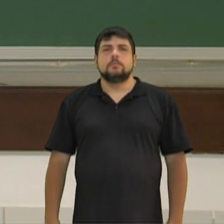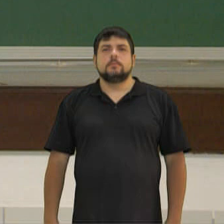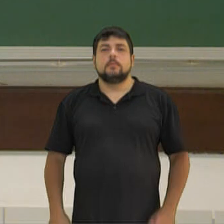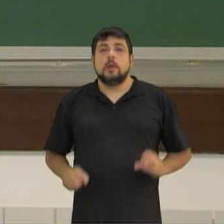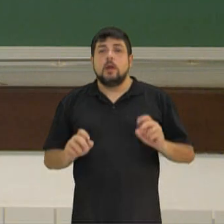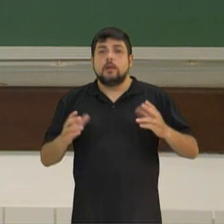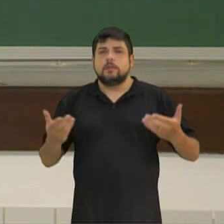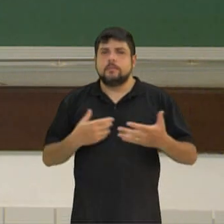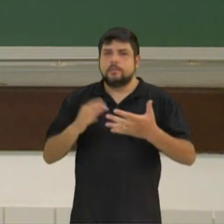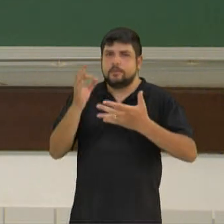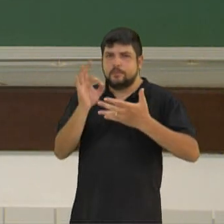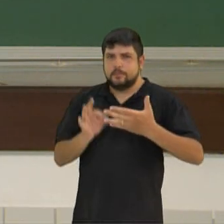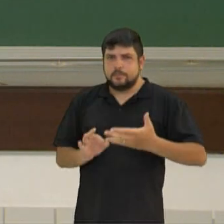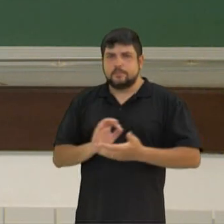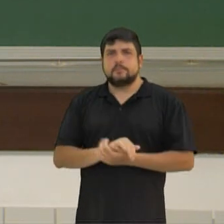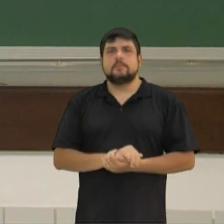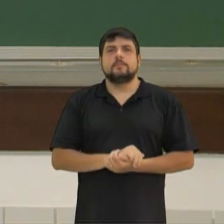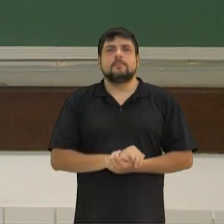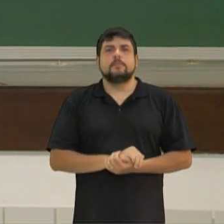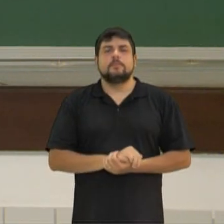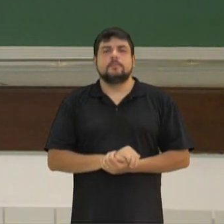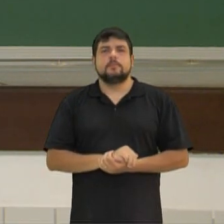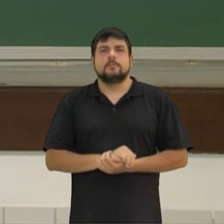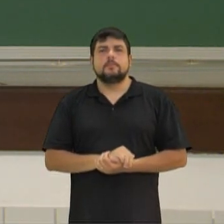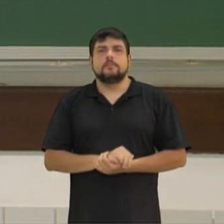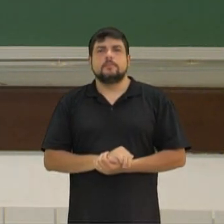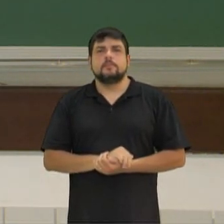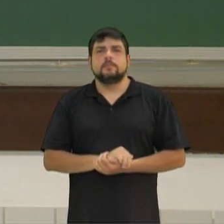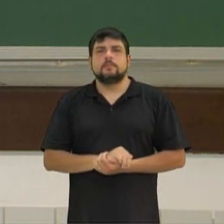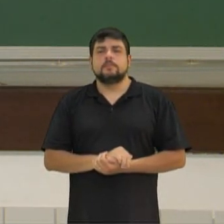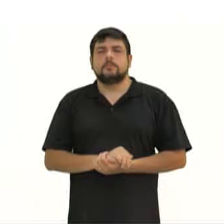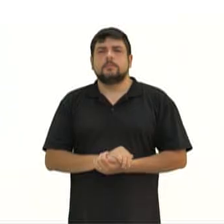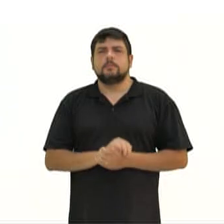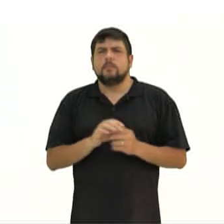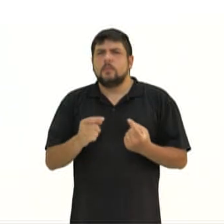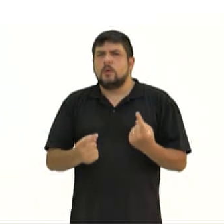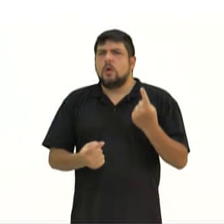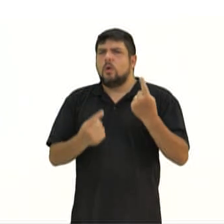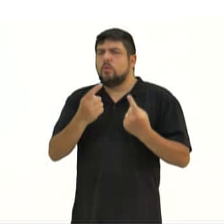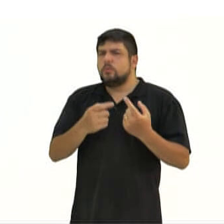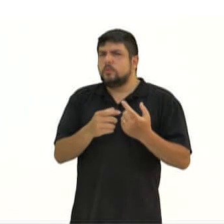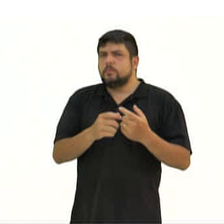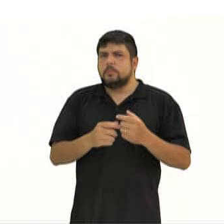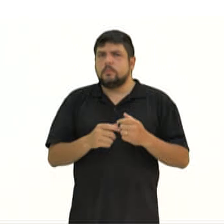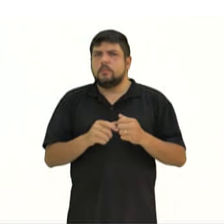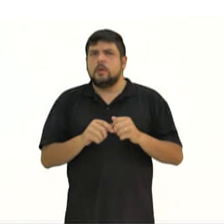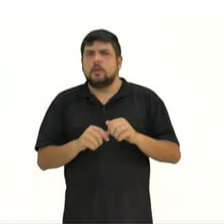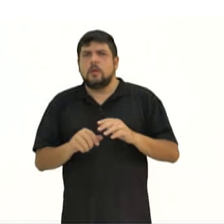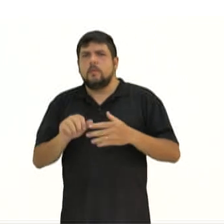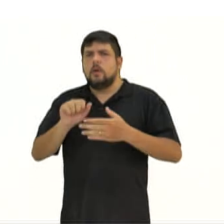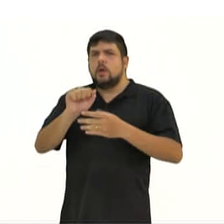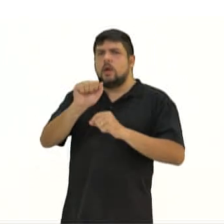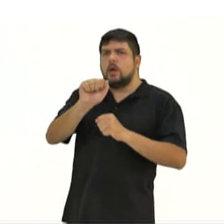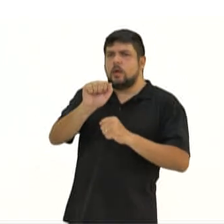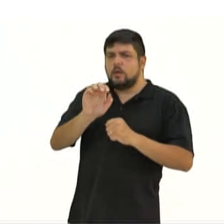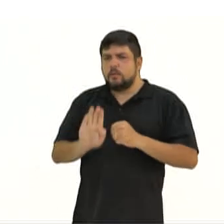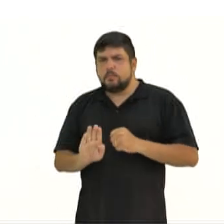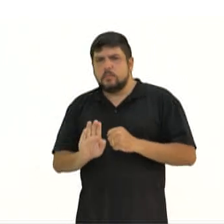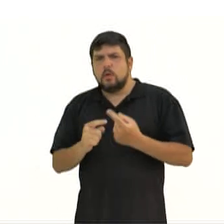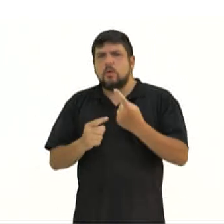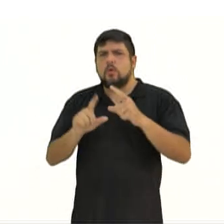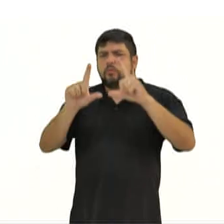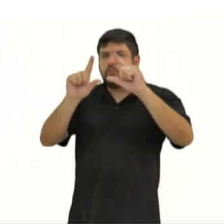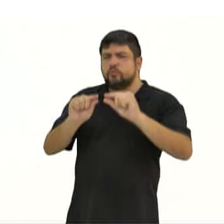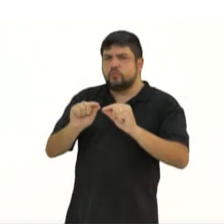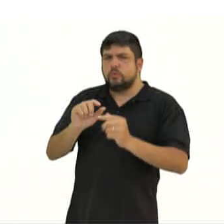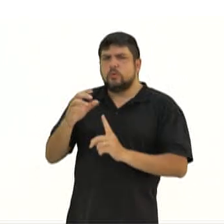Vamos para a correção da atividade? Olha só, qual eletrodo A ou B está sofrendo redução e qual está sofrendo